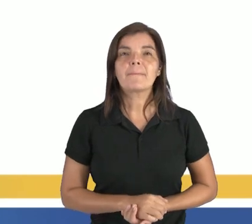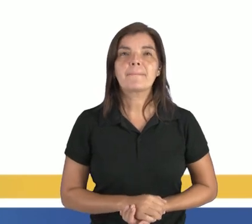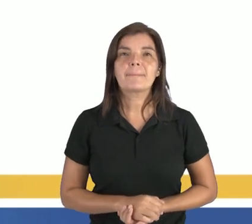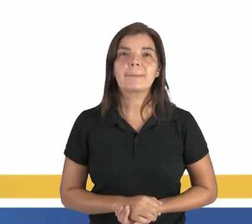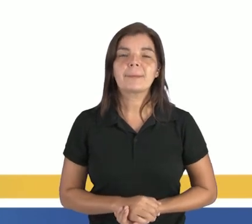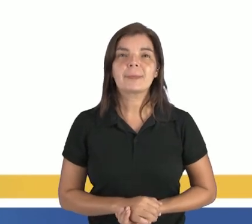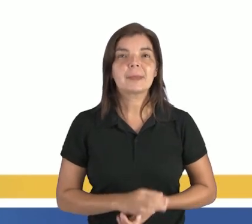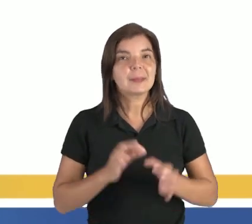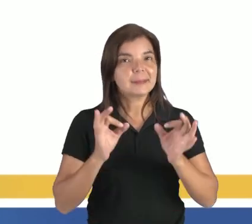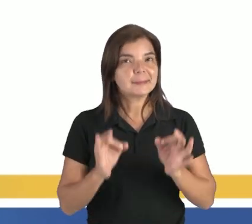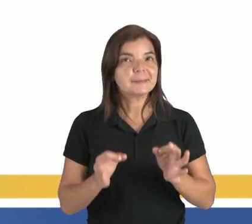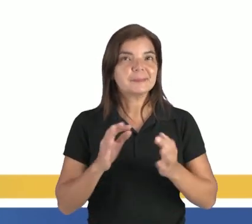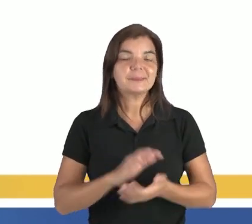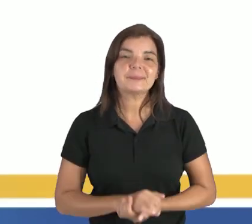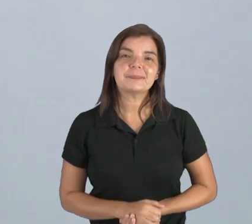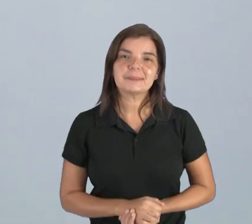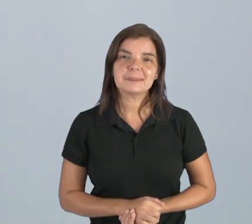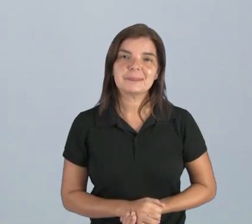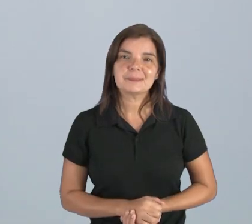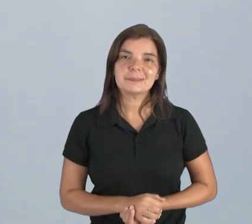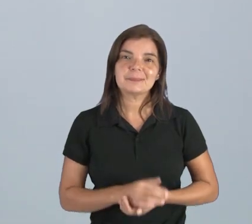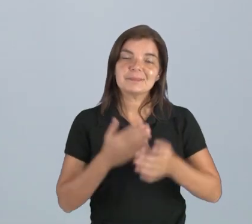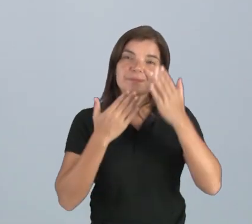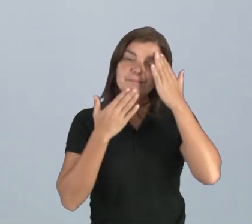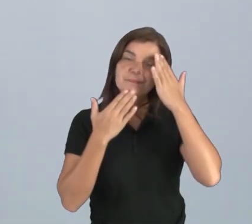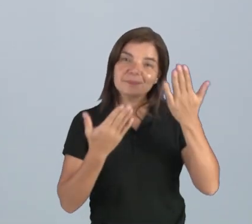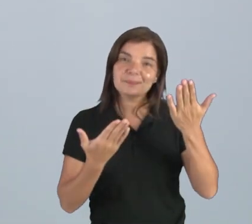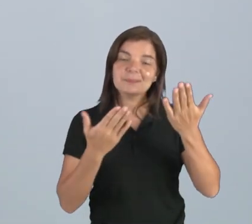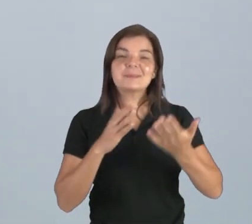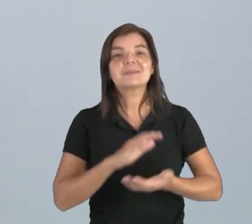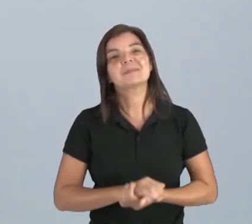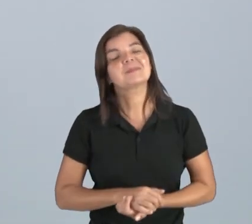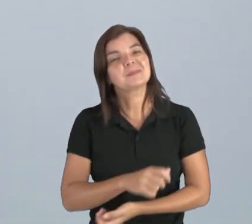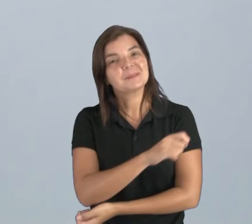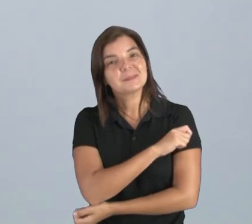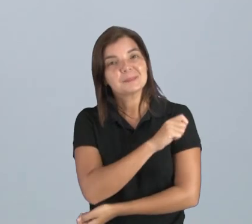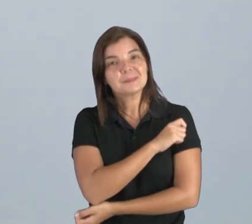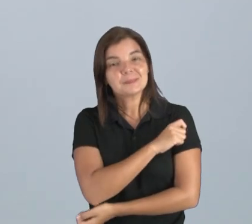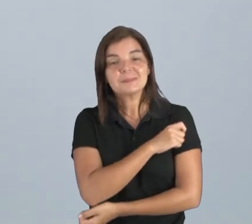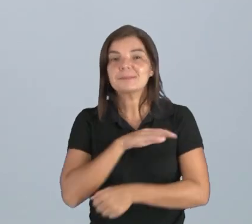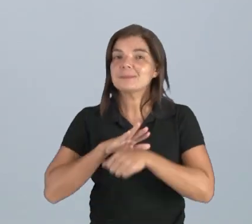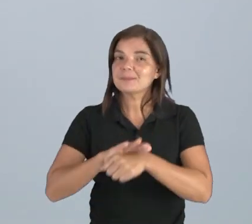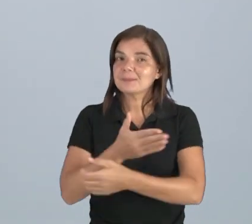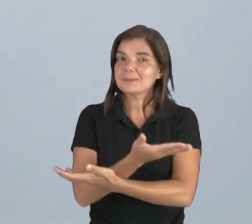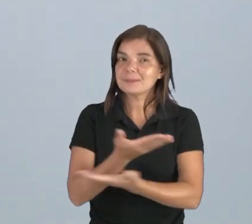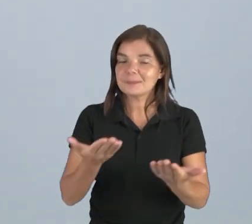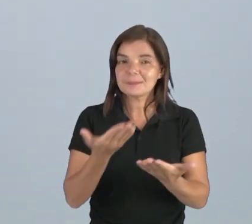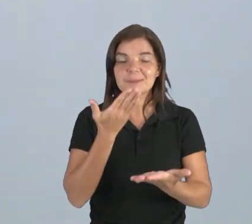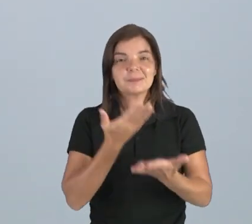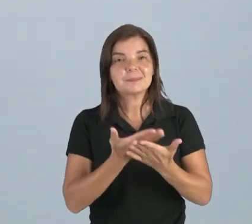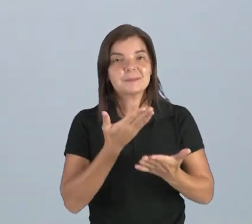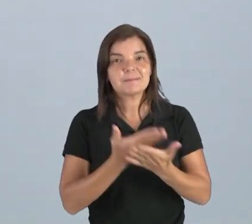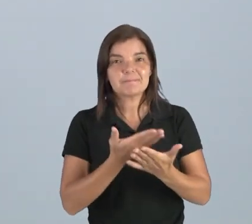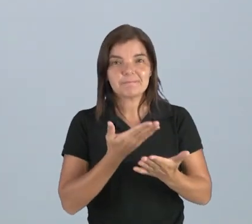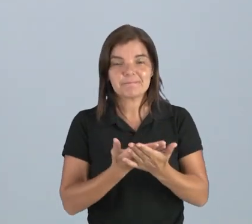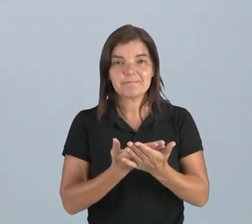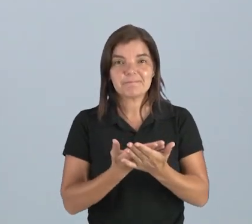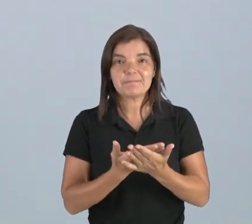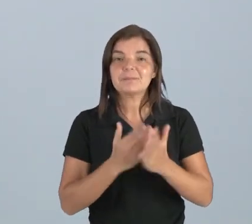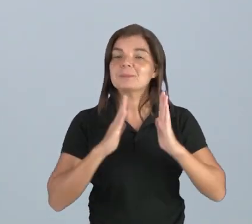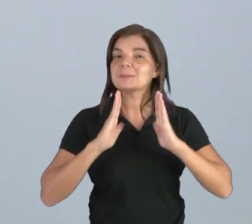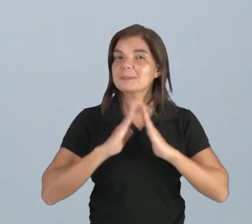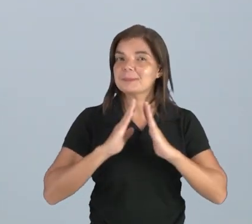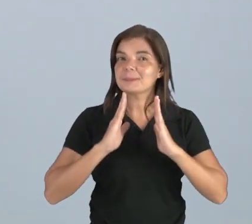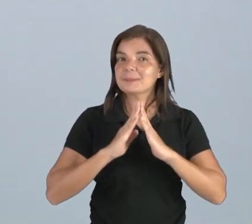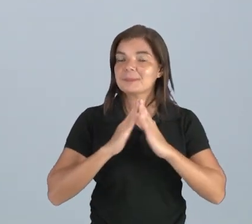encaixa, certo? Thanks so much, students. Espero que tenha ajudado vocês nos estudos aí at home, em